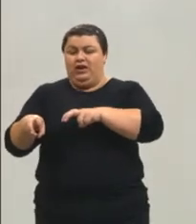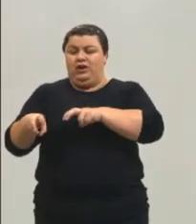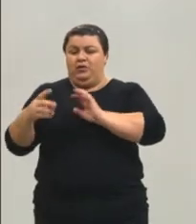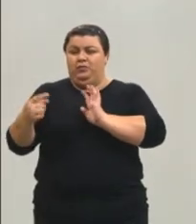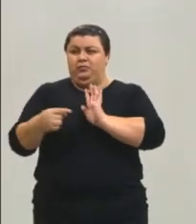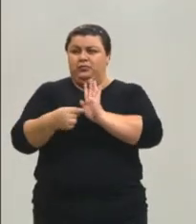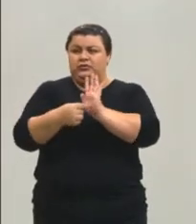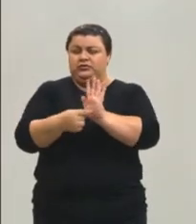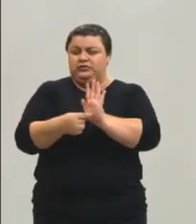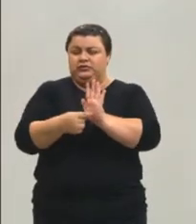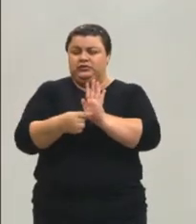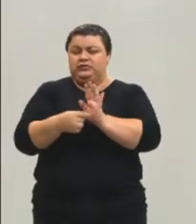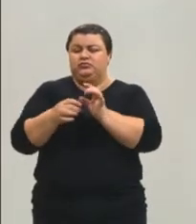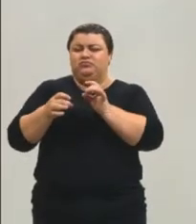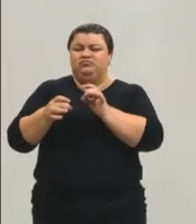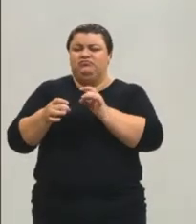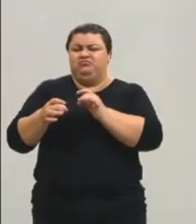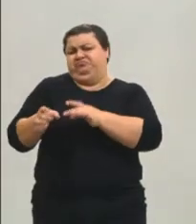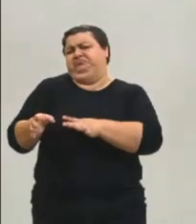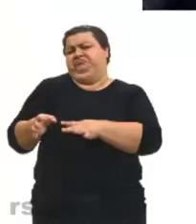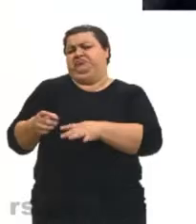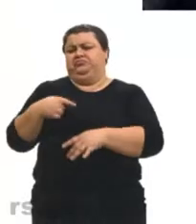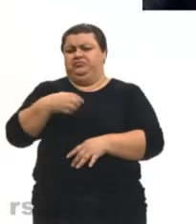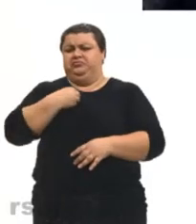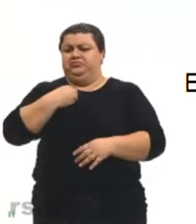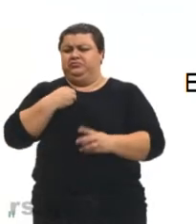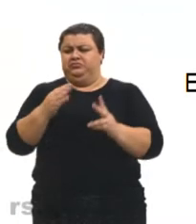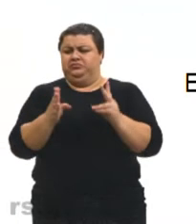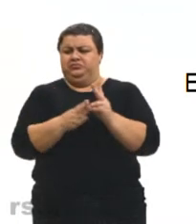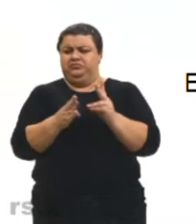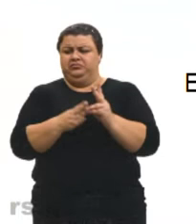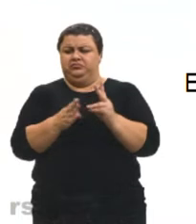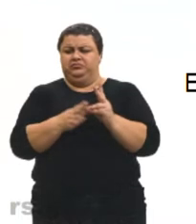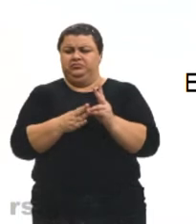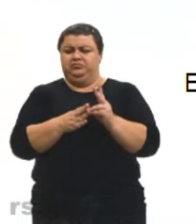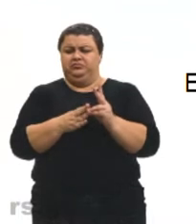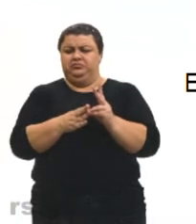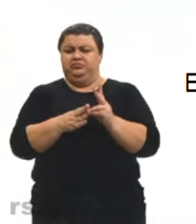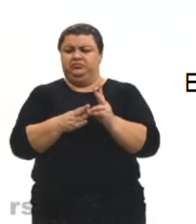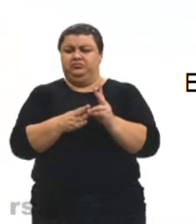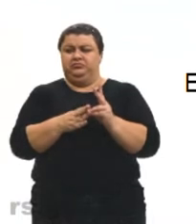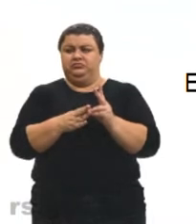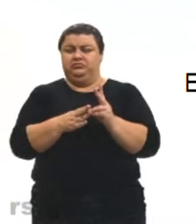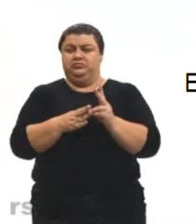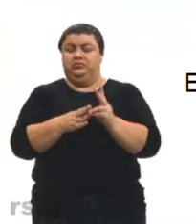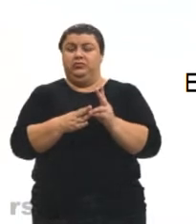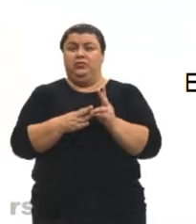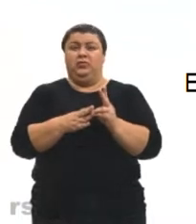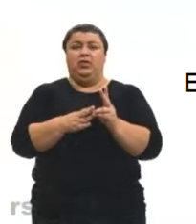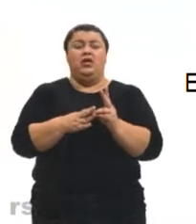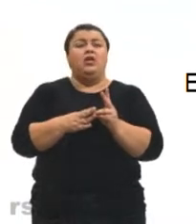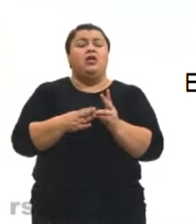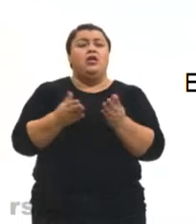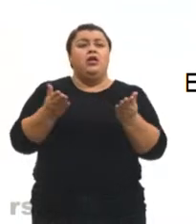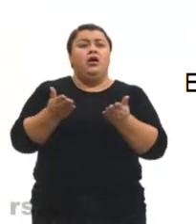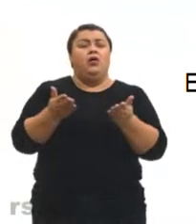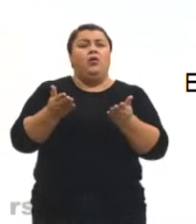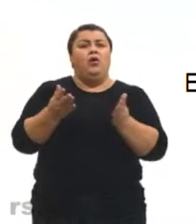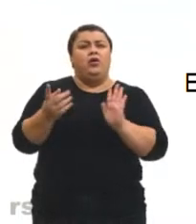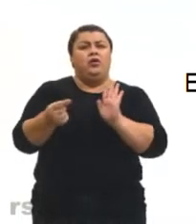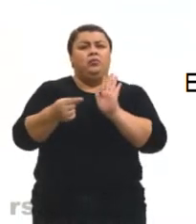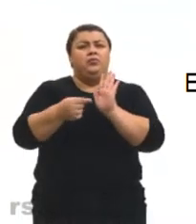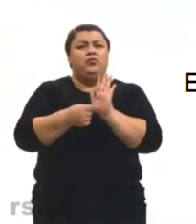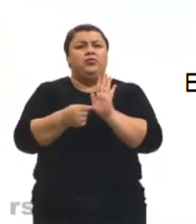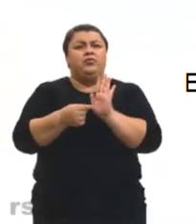descaso aí com essas vidas indígenas se encontra. Esses monumentos